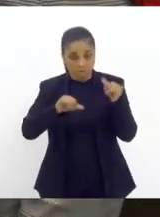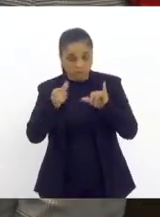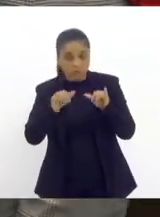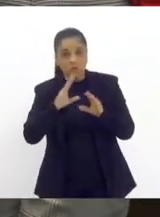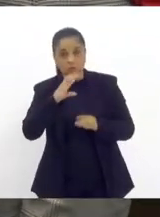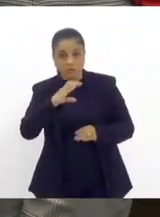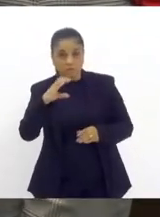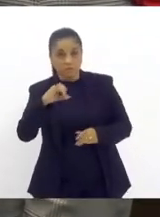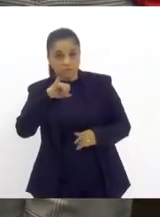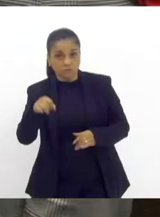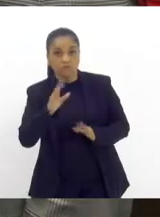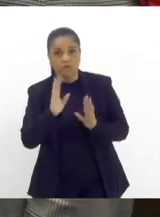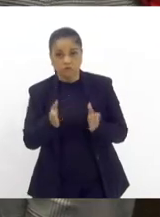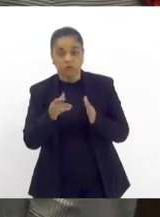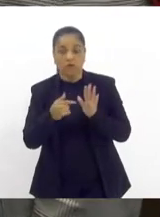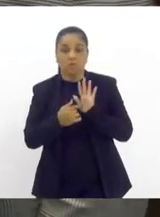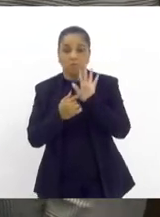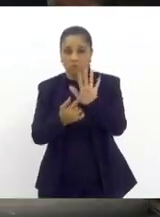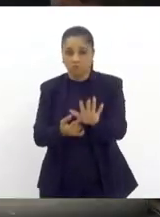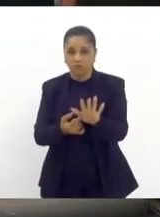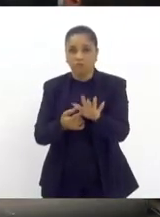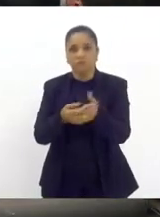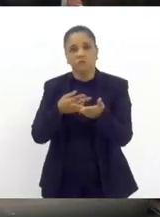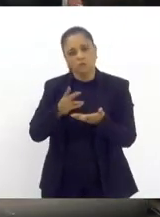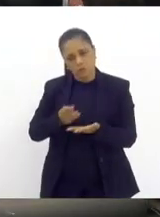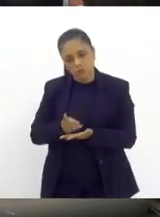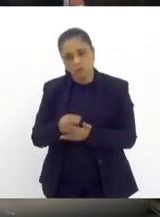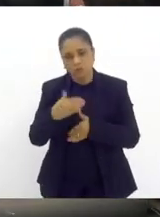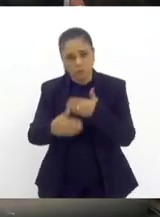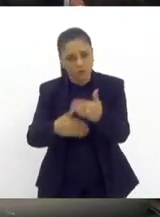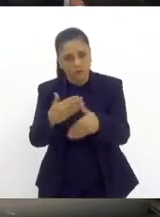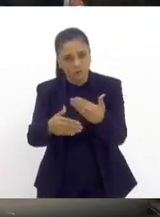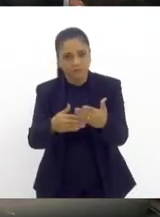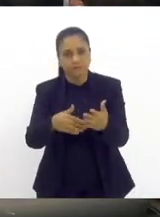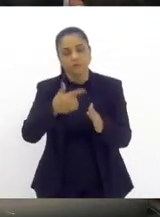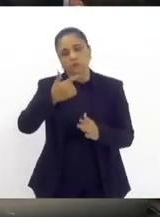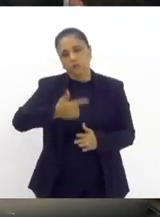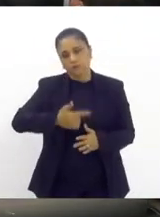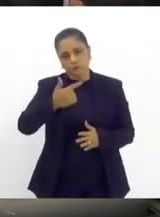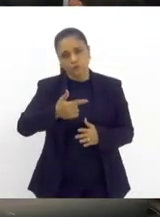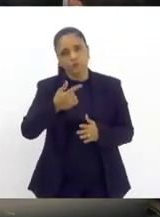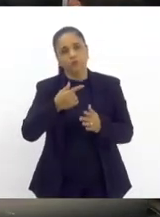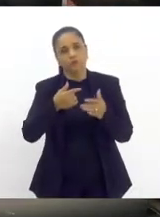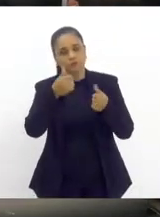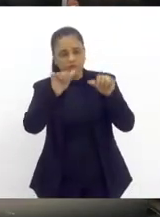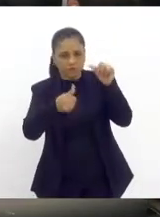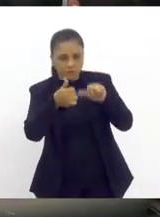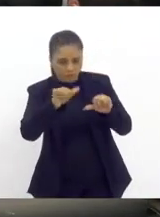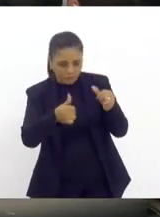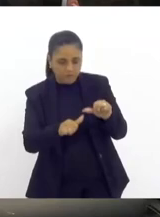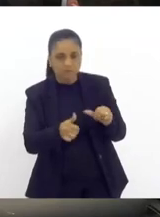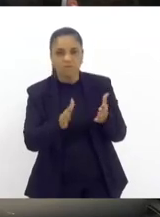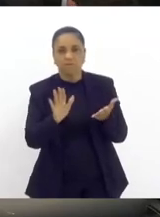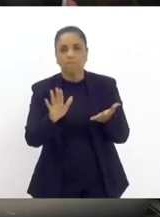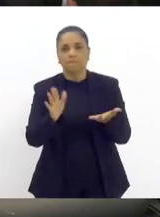manifestou vamos prosseguir aí nem segunda a gente verifica como ele passou